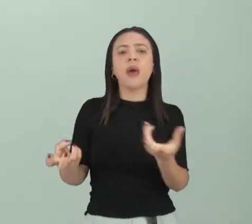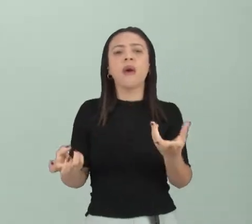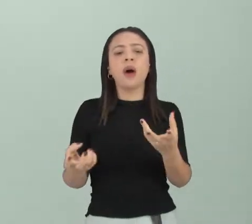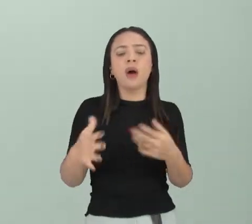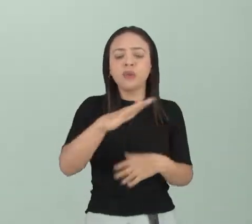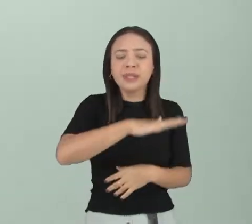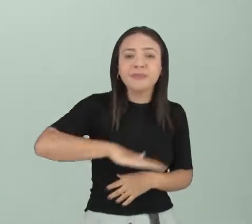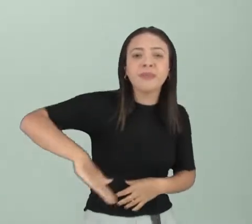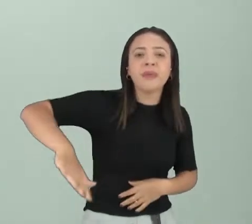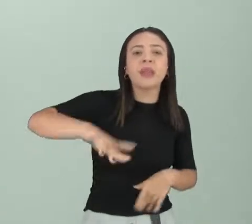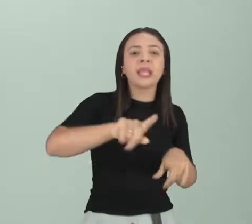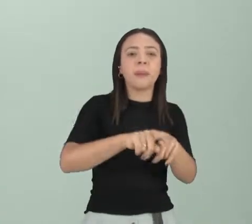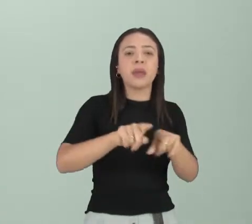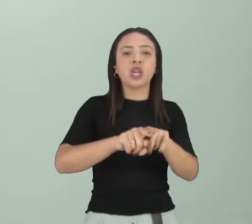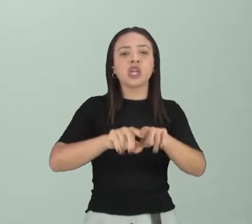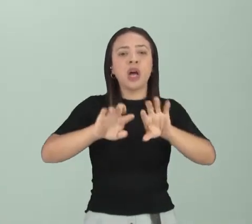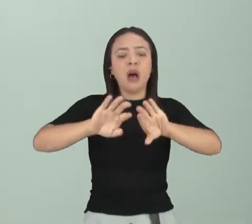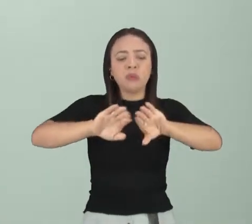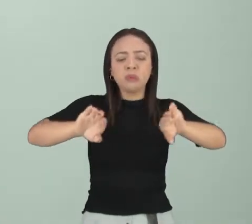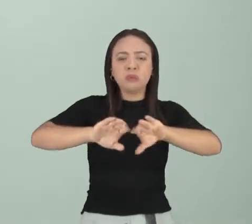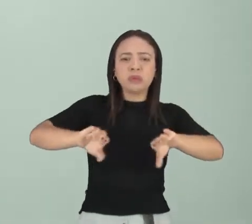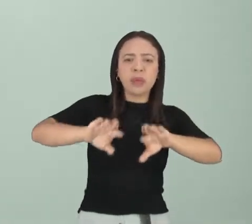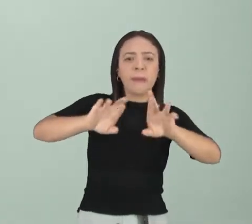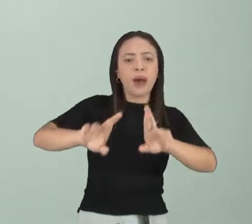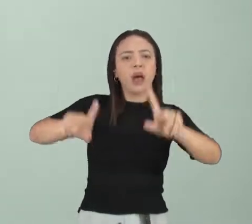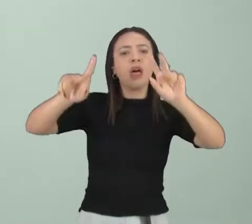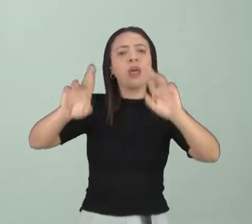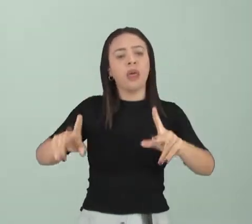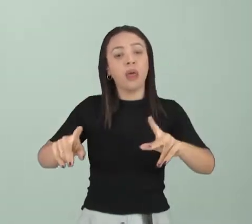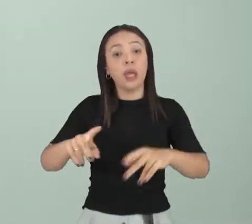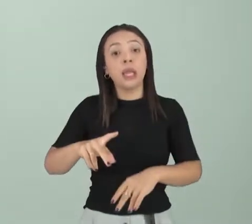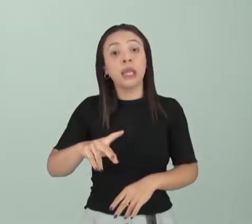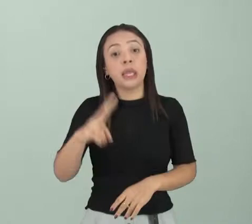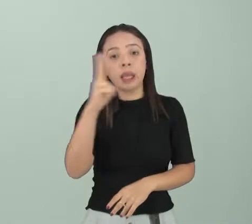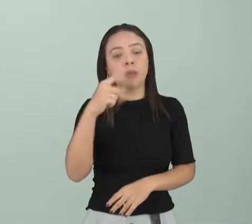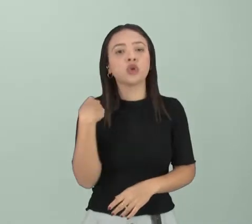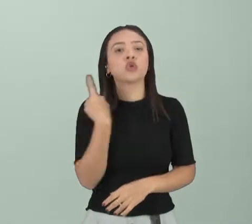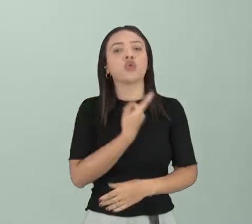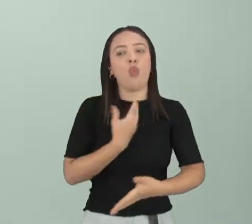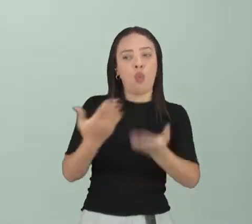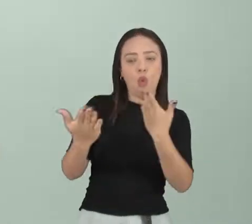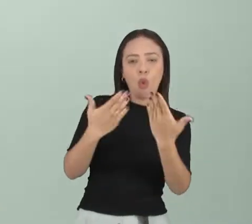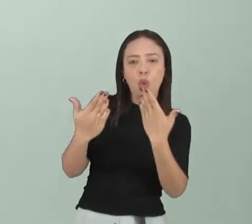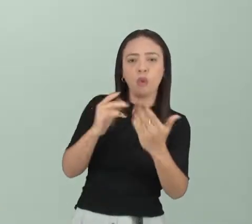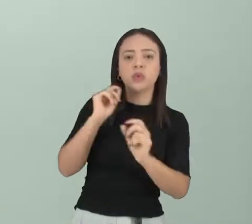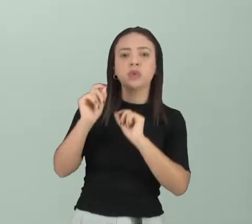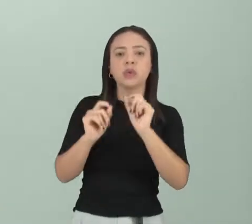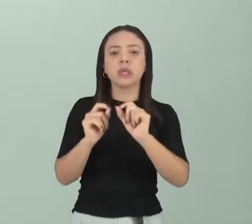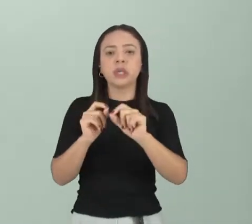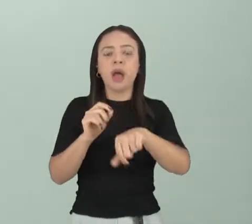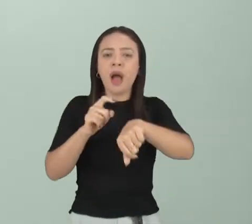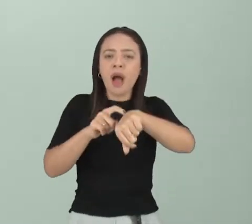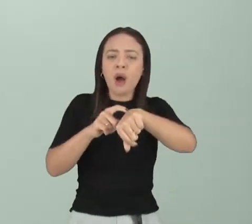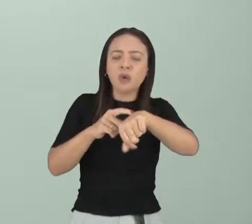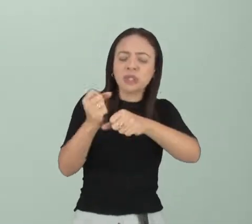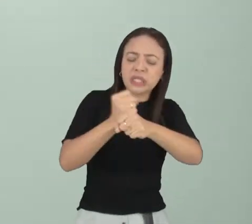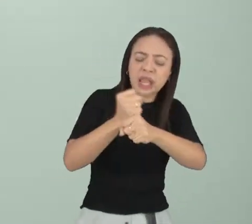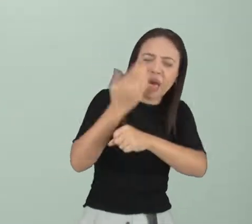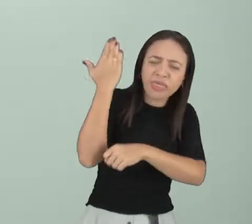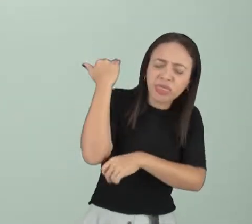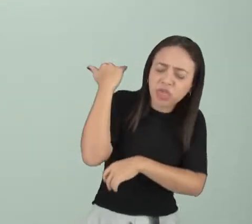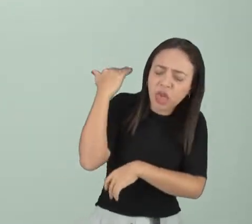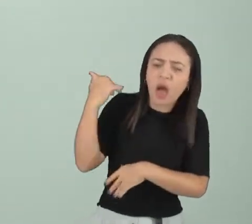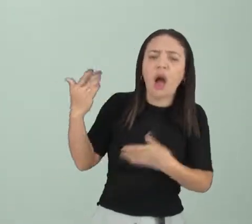temporal as rupturas né a gente nem no começo e nós discutimos sobre Idade Antiga Idade